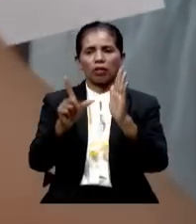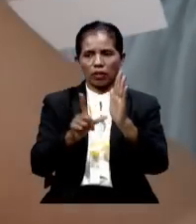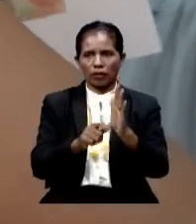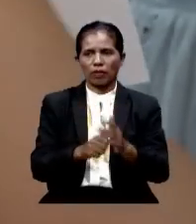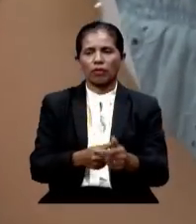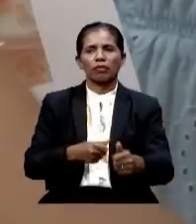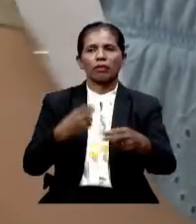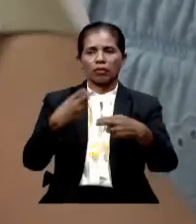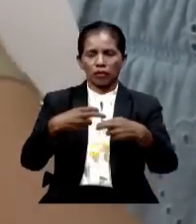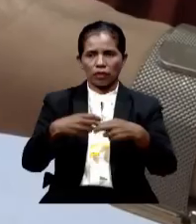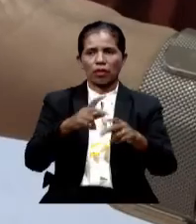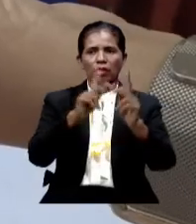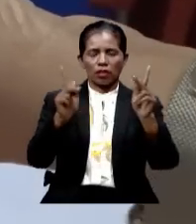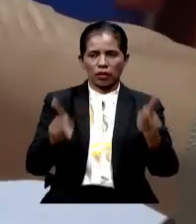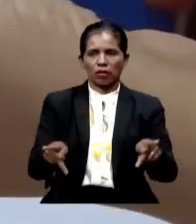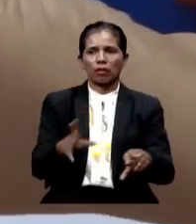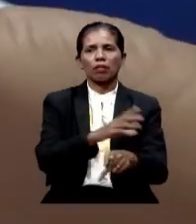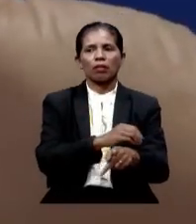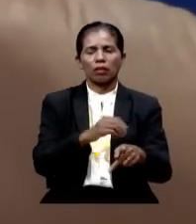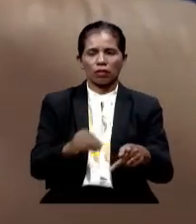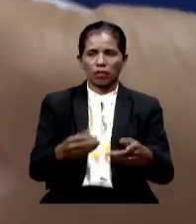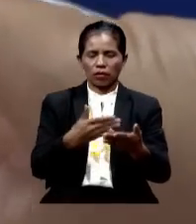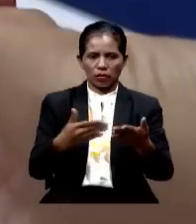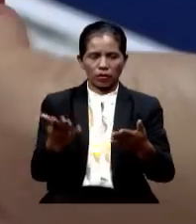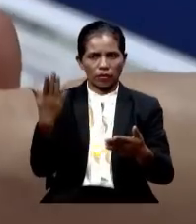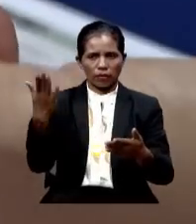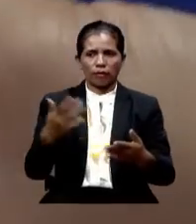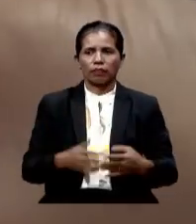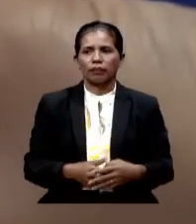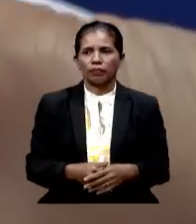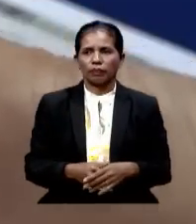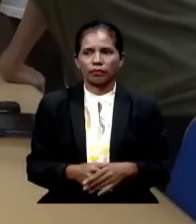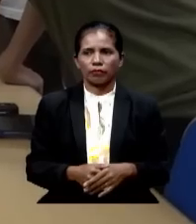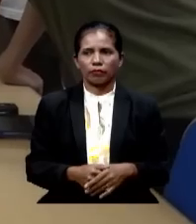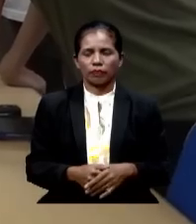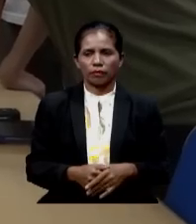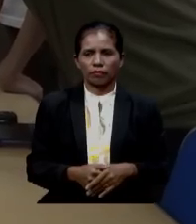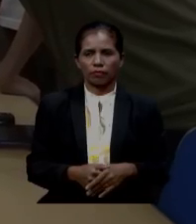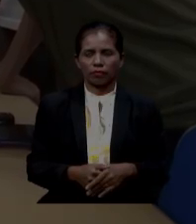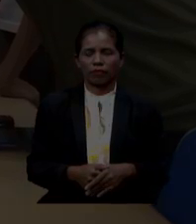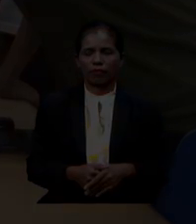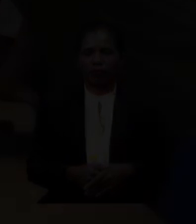for sanção balosa na behalo manipulação do produto refere. Santina de Jesus, Jacinto Fuca, GMN.